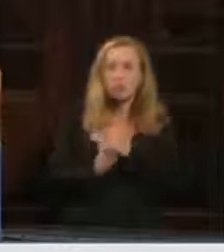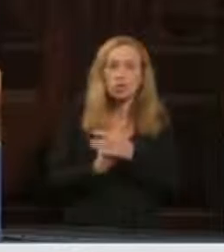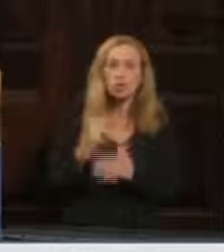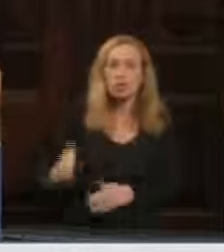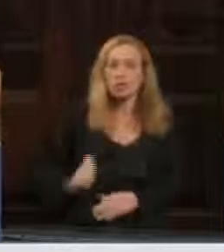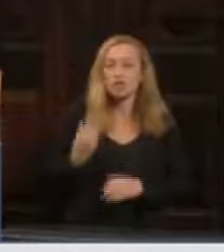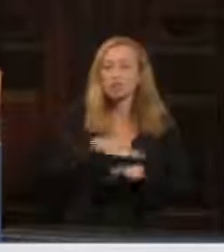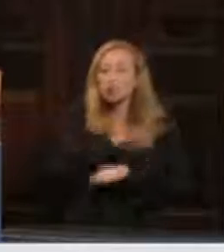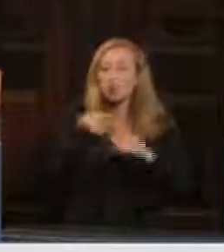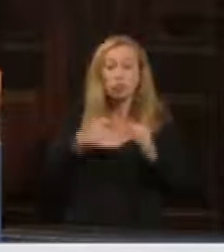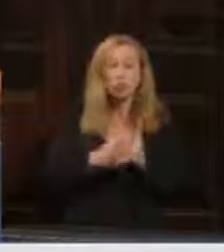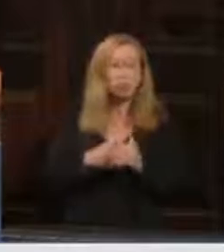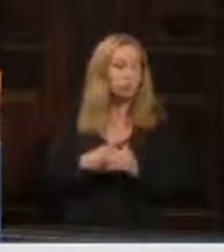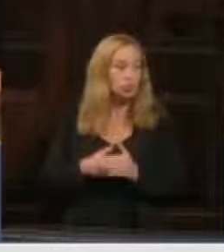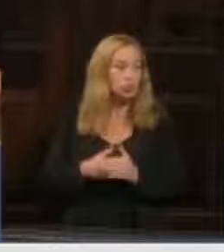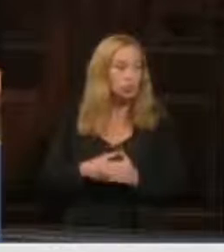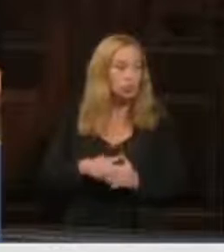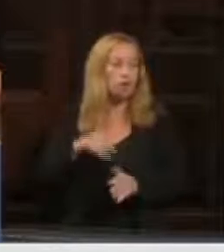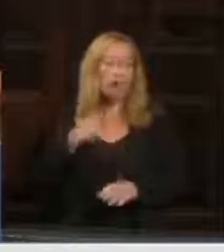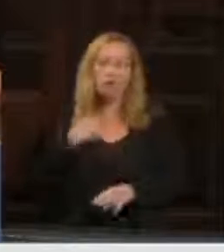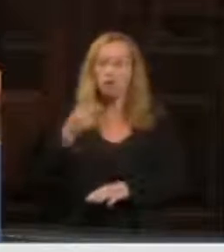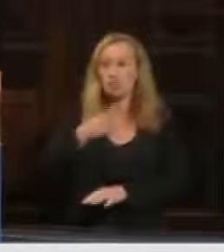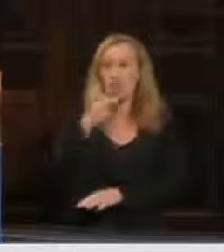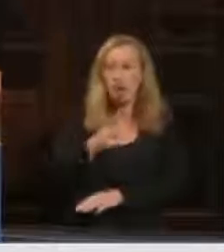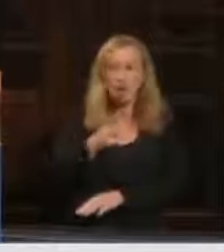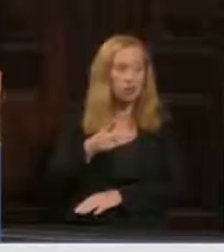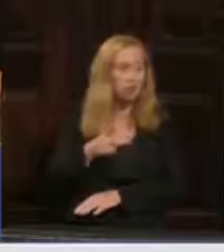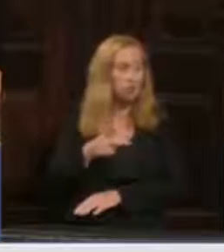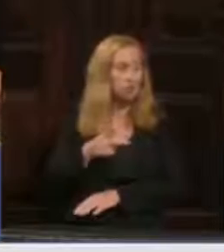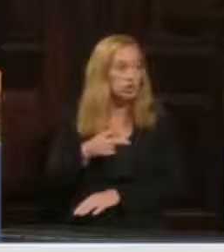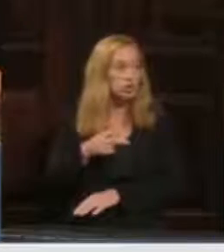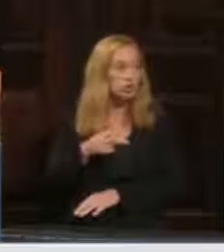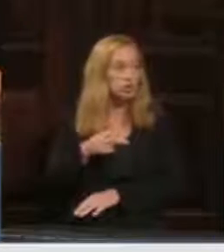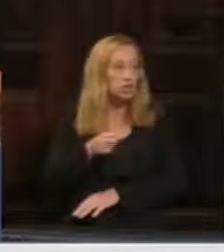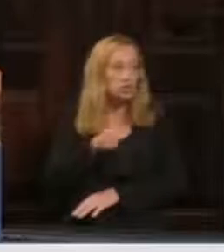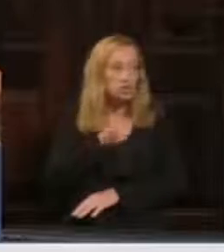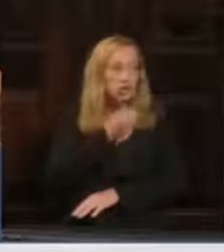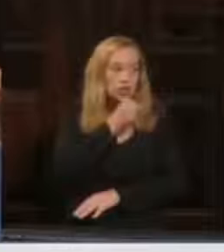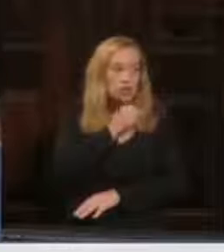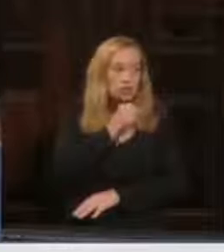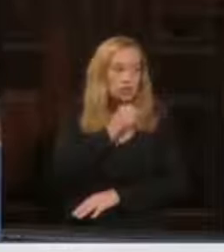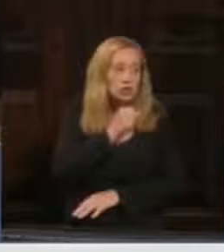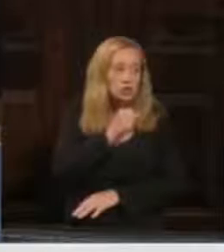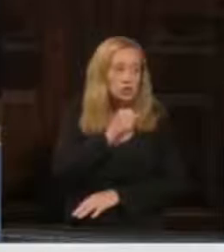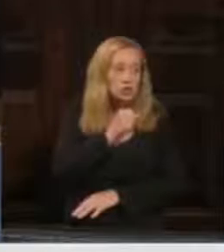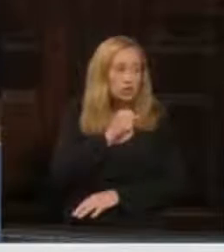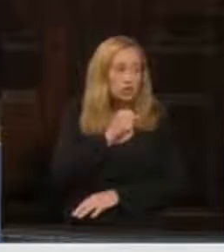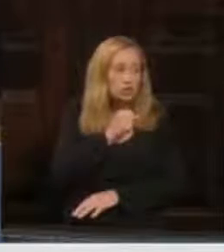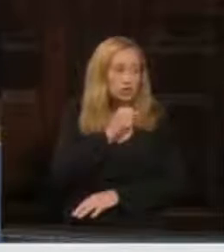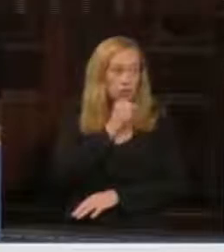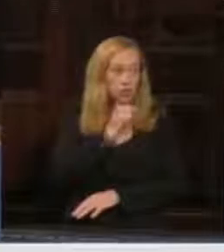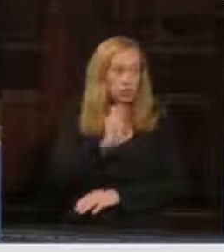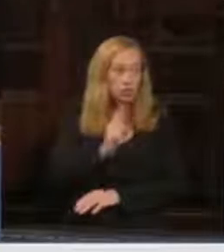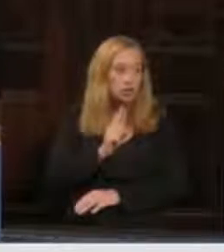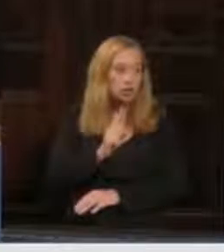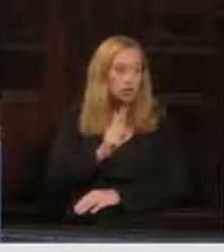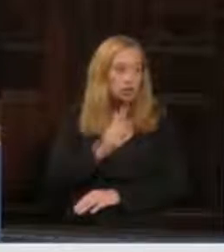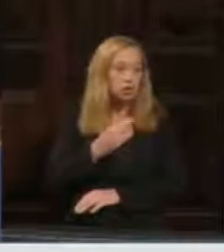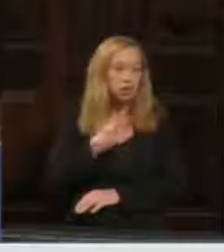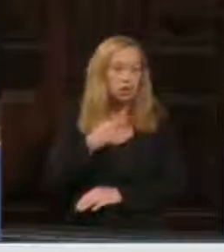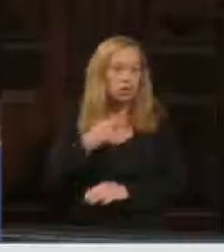e de todos. Quando eu digo que a dor não pode ser hierarquizada, é justamente por isso. O